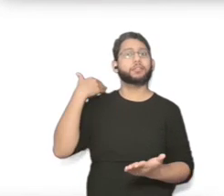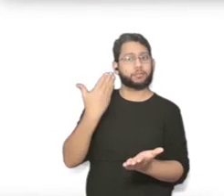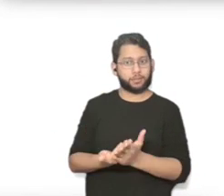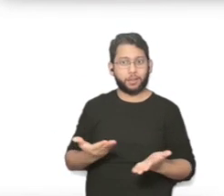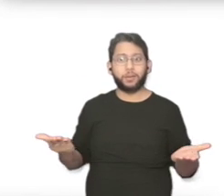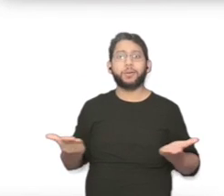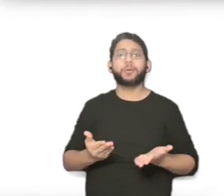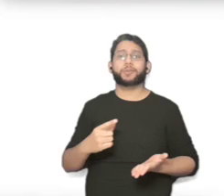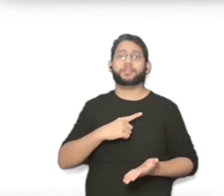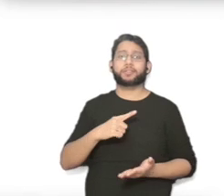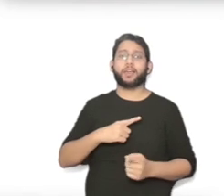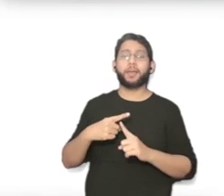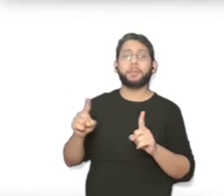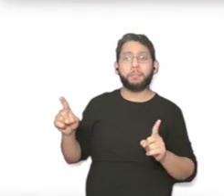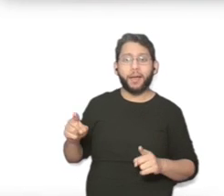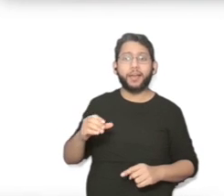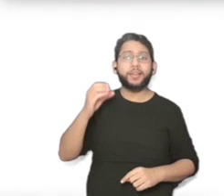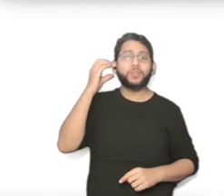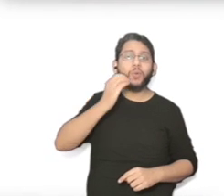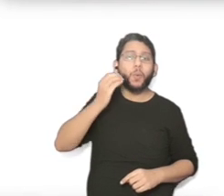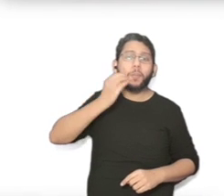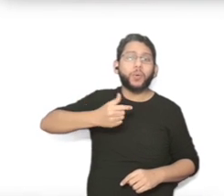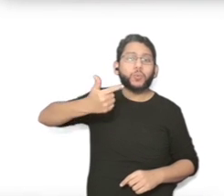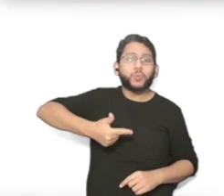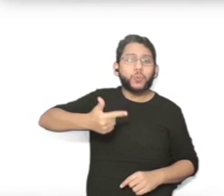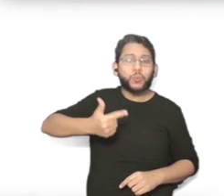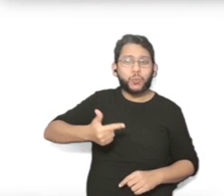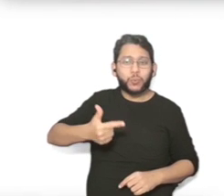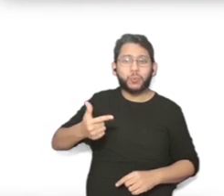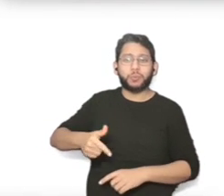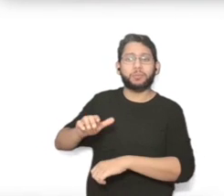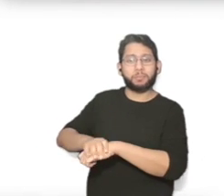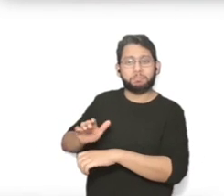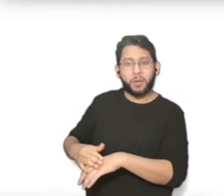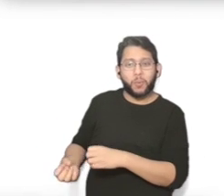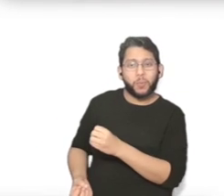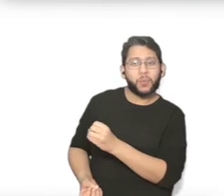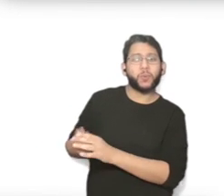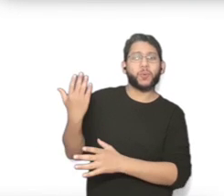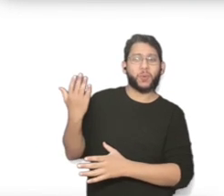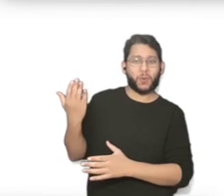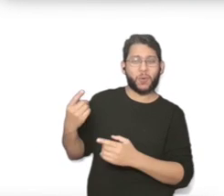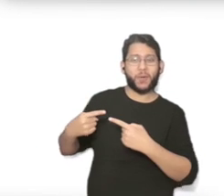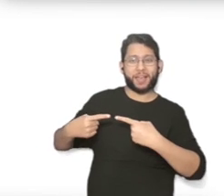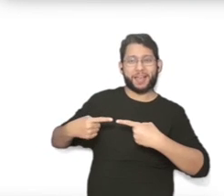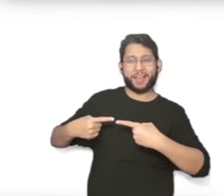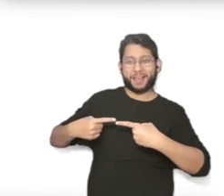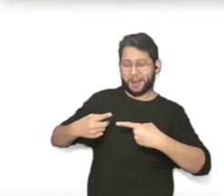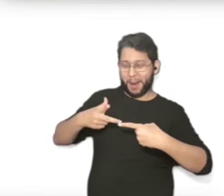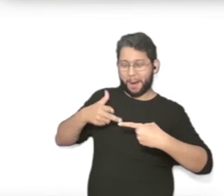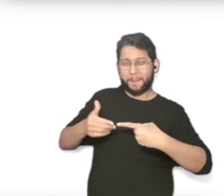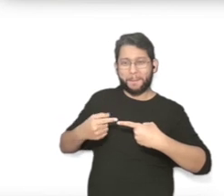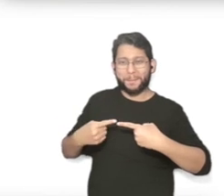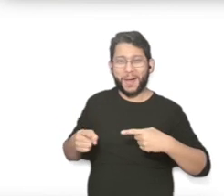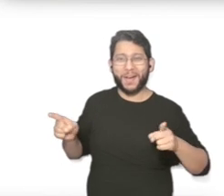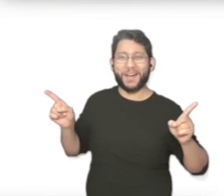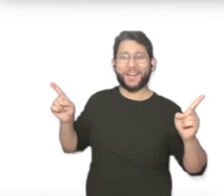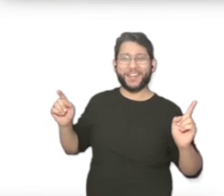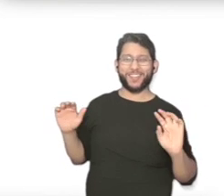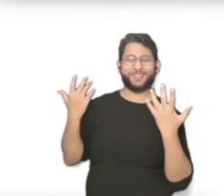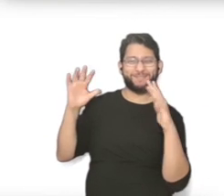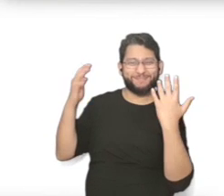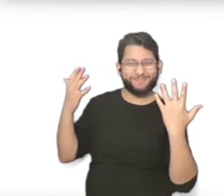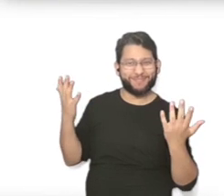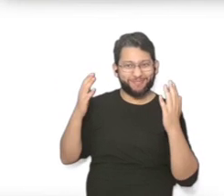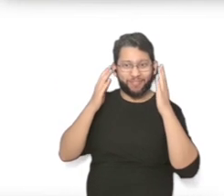Surdos, o INES, funciona até hoje, mas que ele foi fundado por Dom Pedro II, ainda no